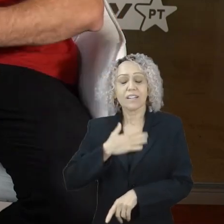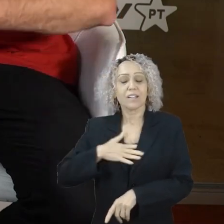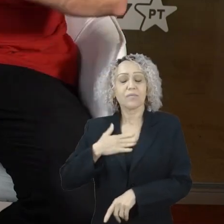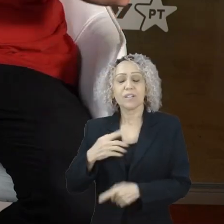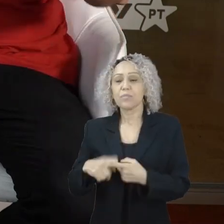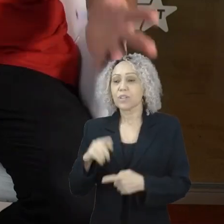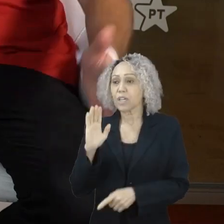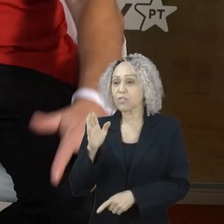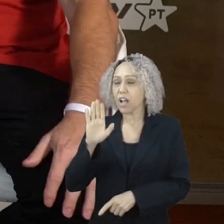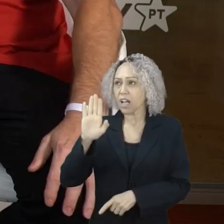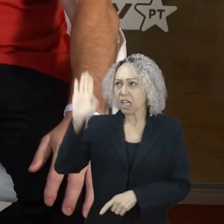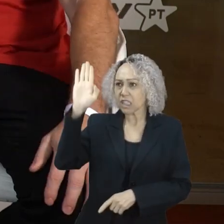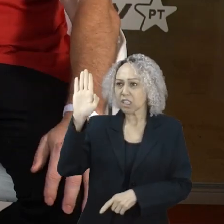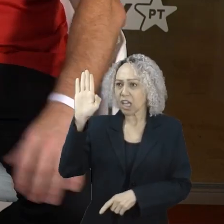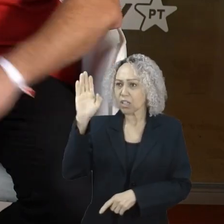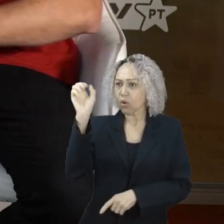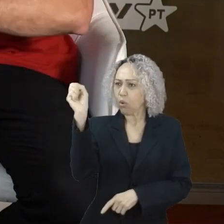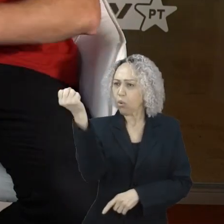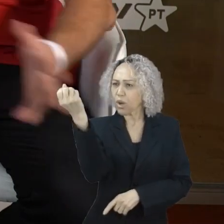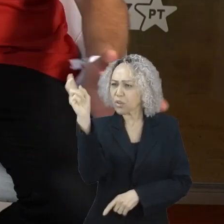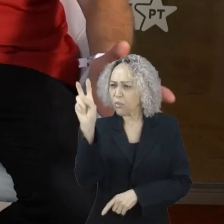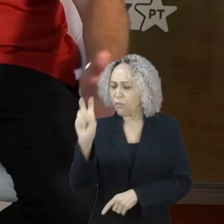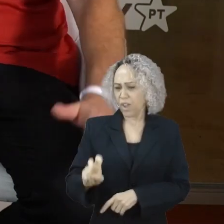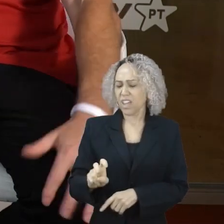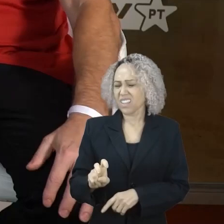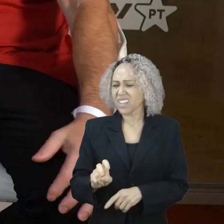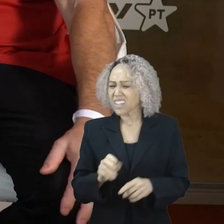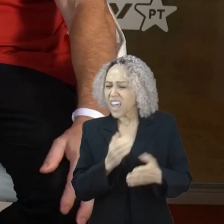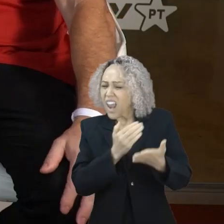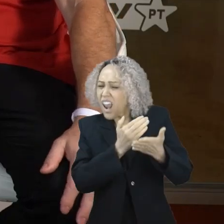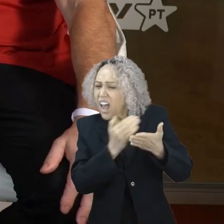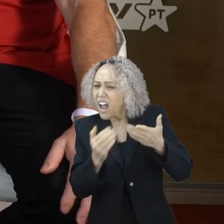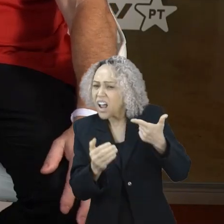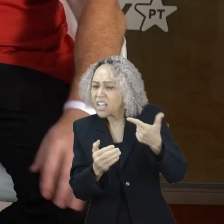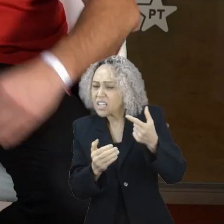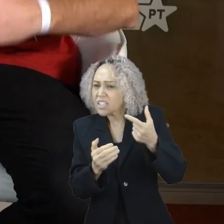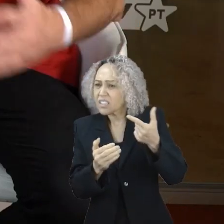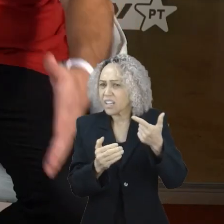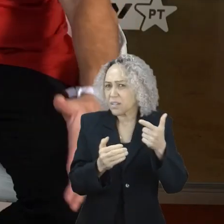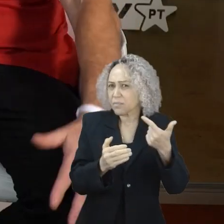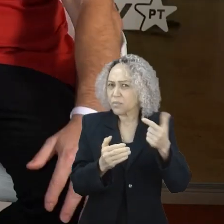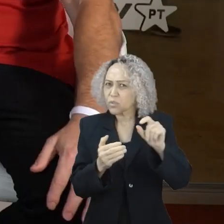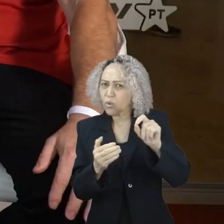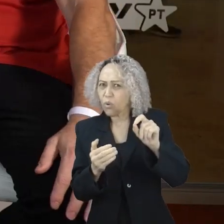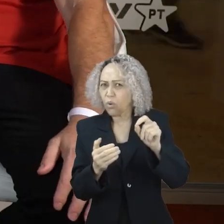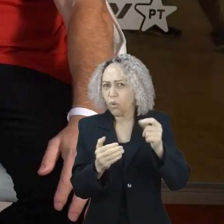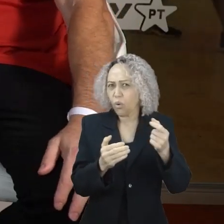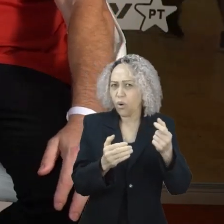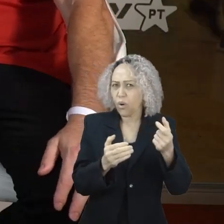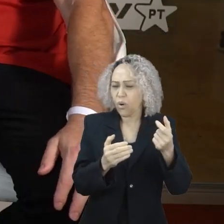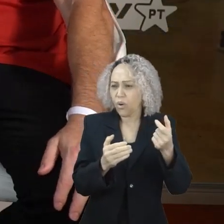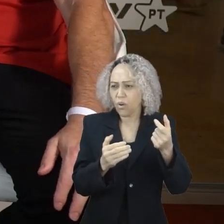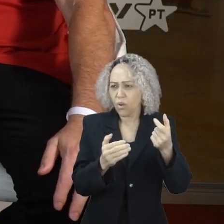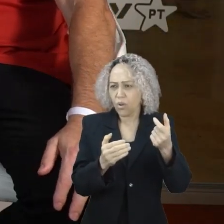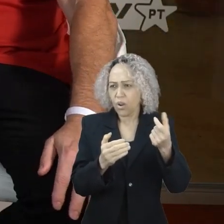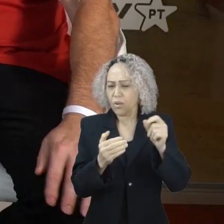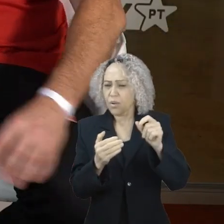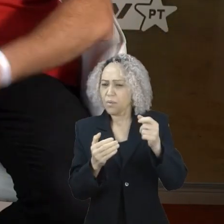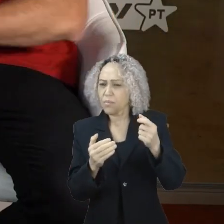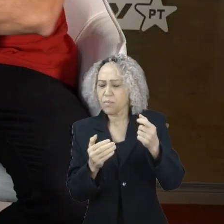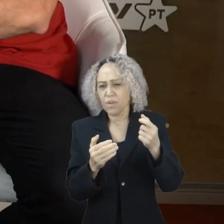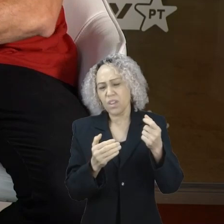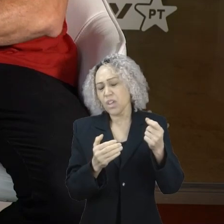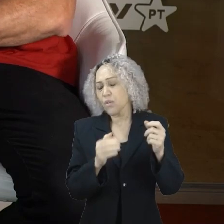desde 2000, há 23 anos atrás, ainda muito jovem, um pouco mais de 20 anos, eu já disputava eleições.